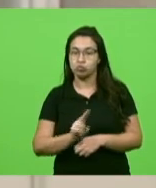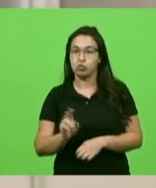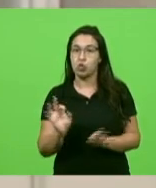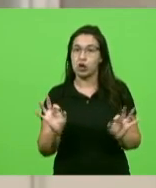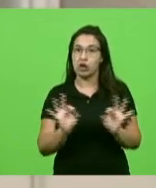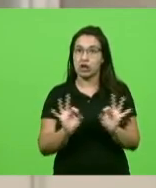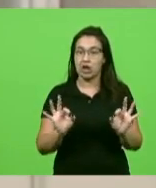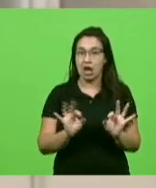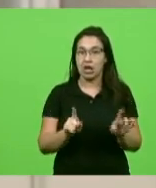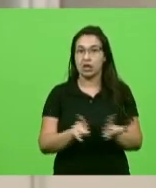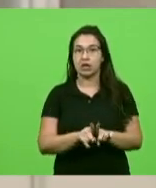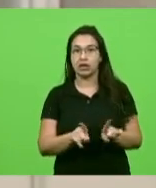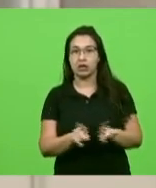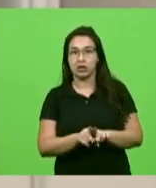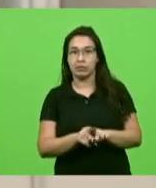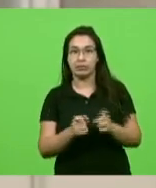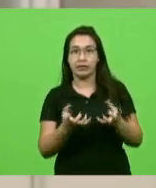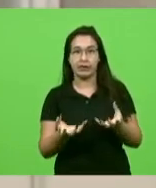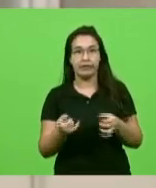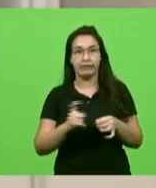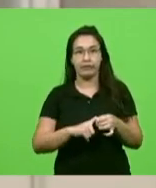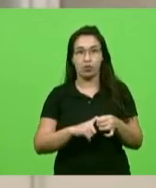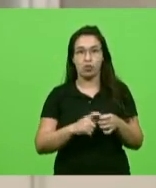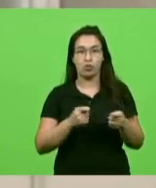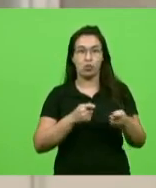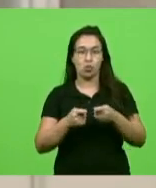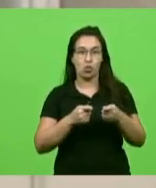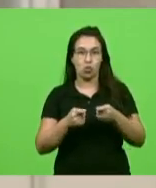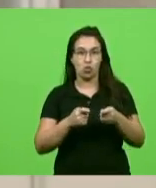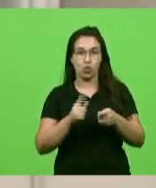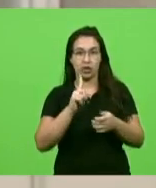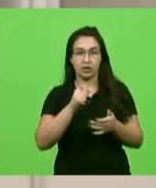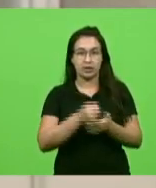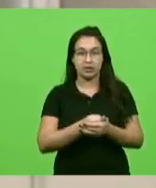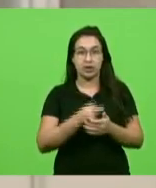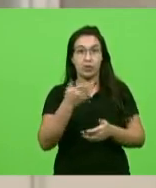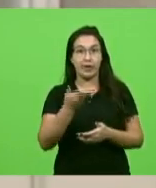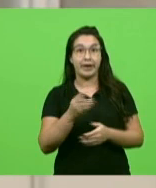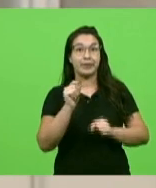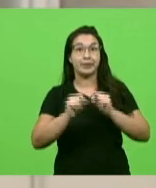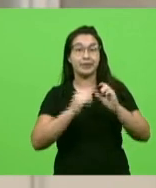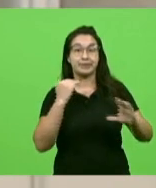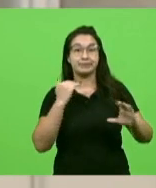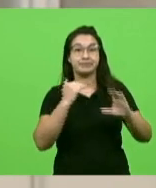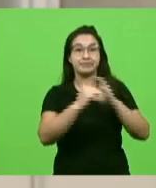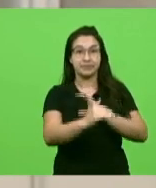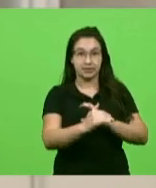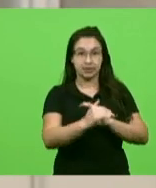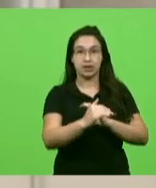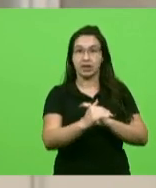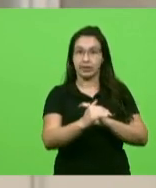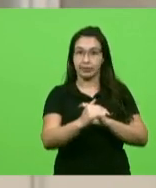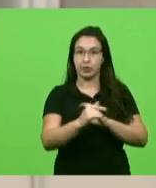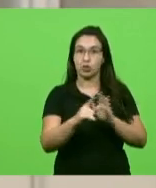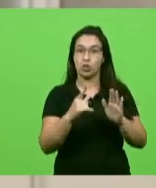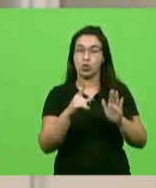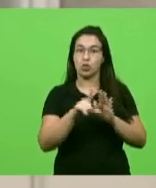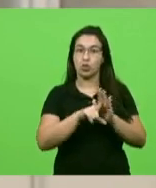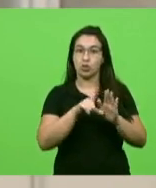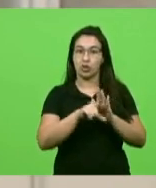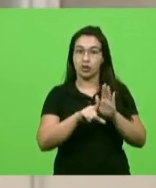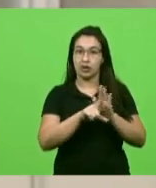o caso o controle do do ato ele encaminhou essa iniciativa